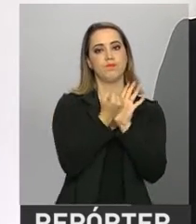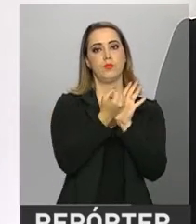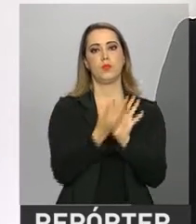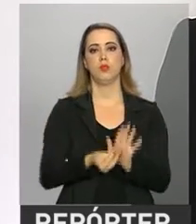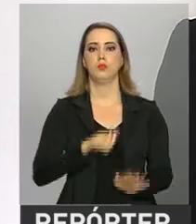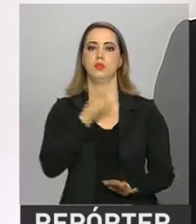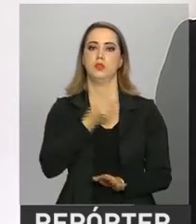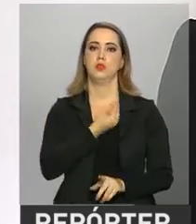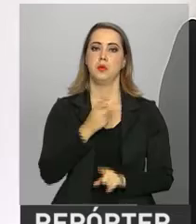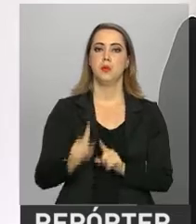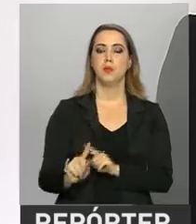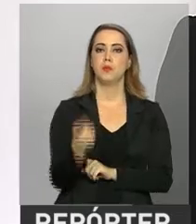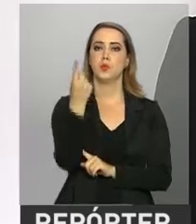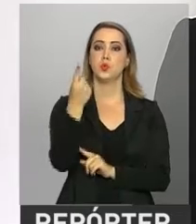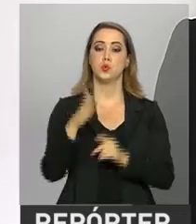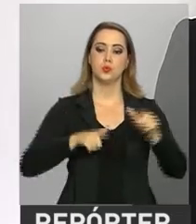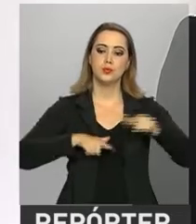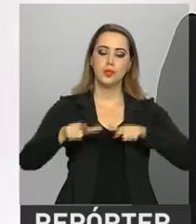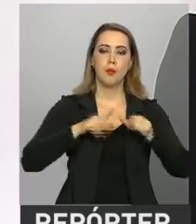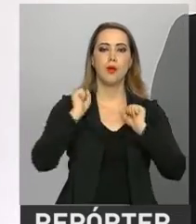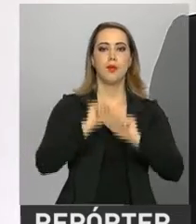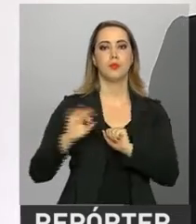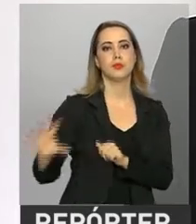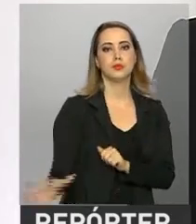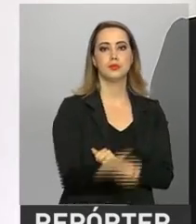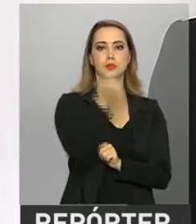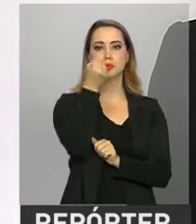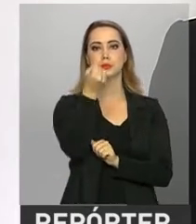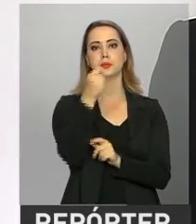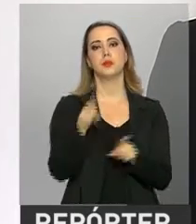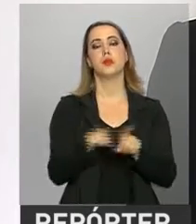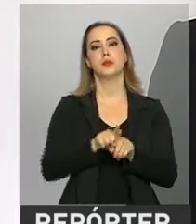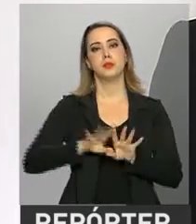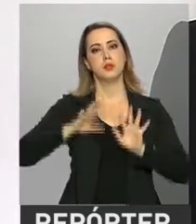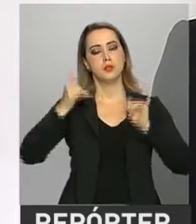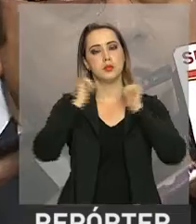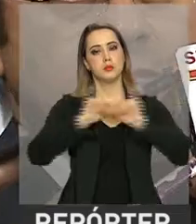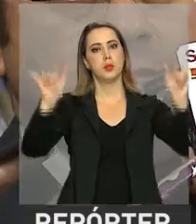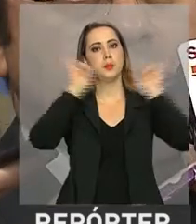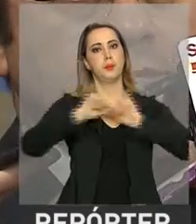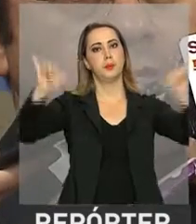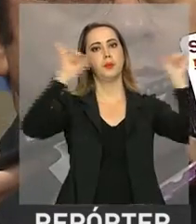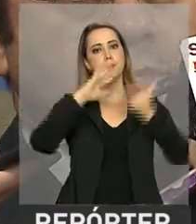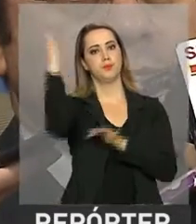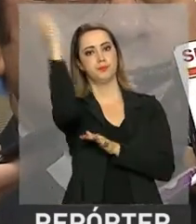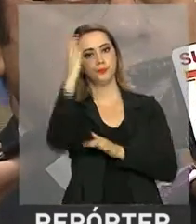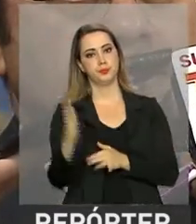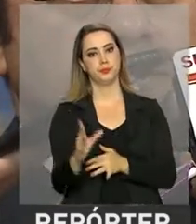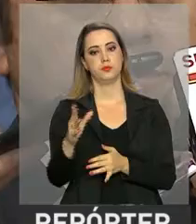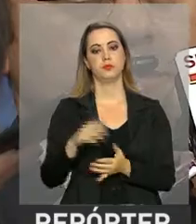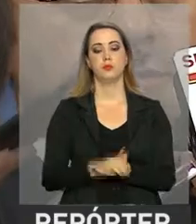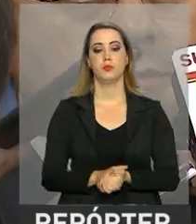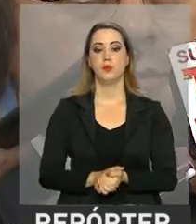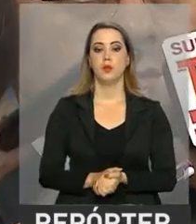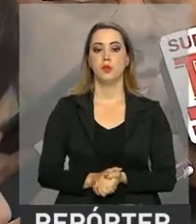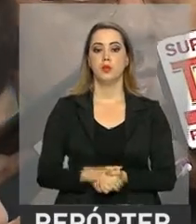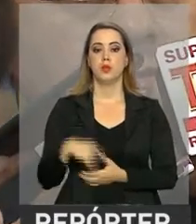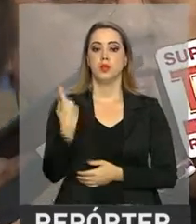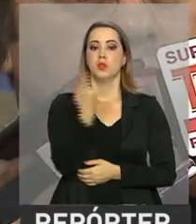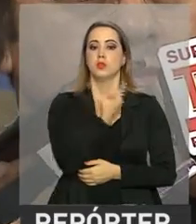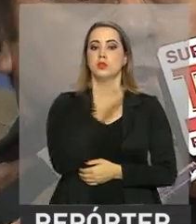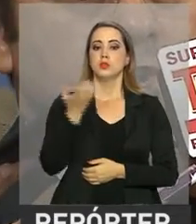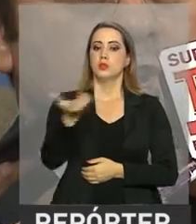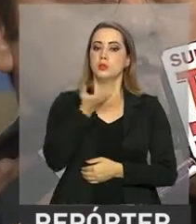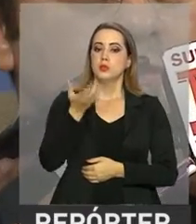simples gesto pode salvar. E a ação ainda vai contar com uma mobilização nacional. Nós queremos que as pessoas